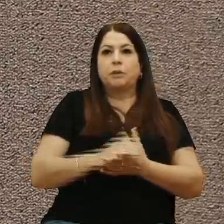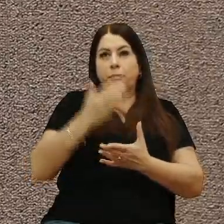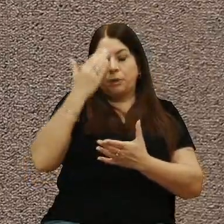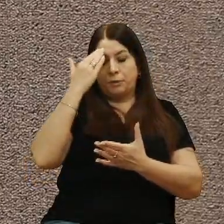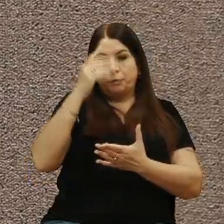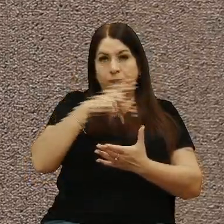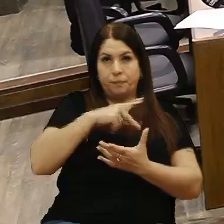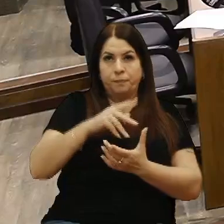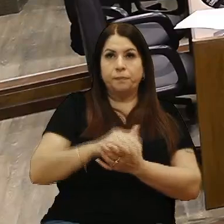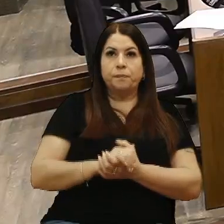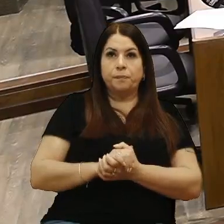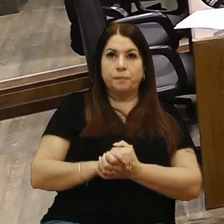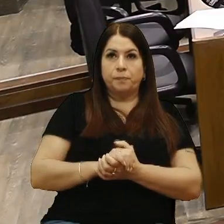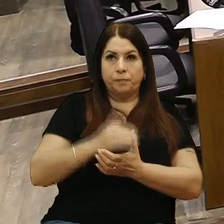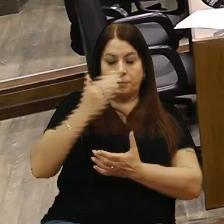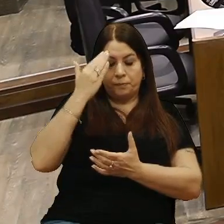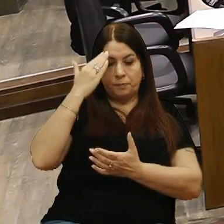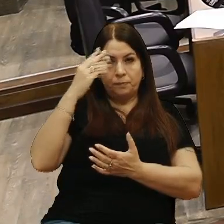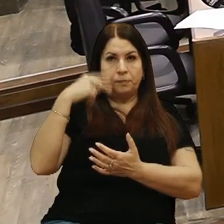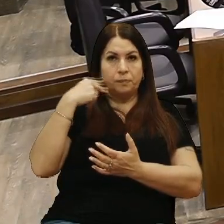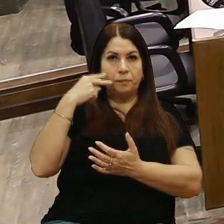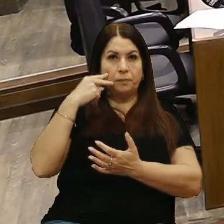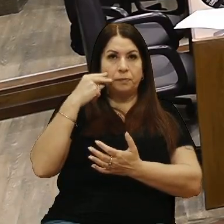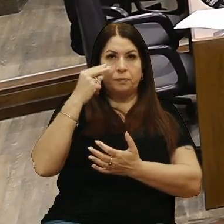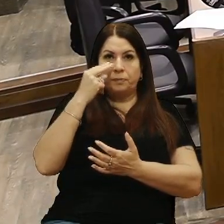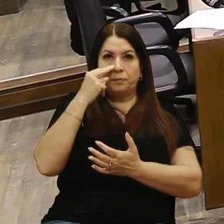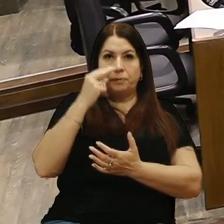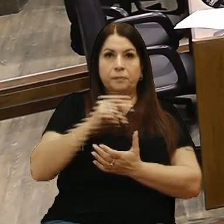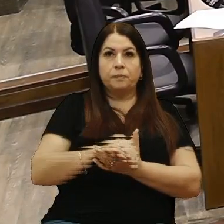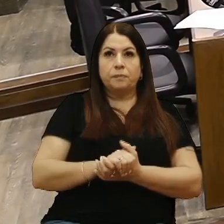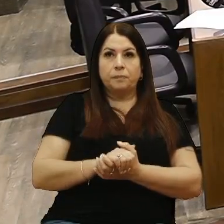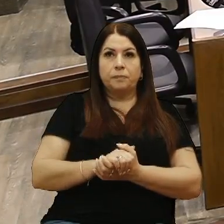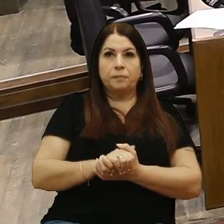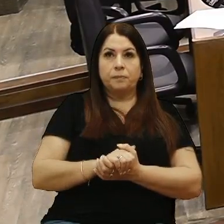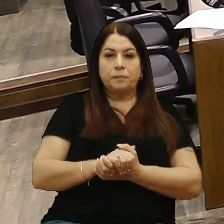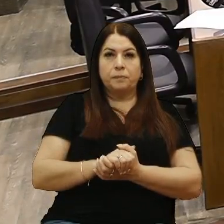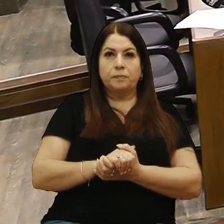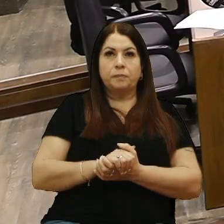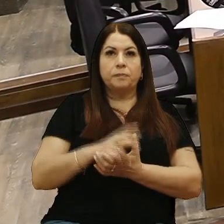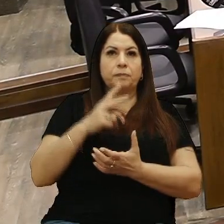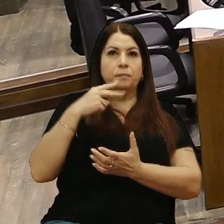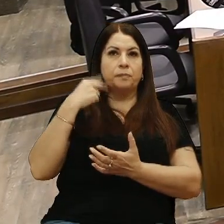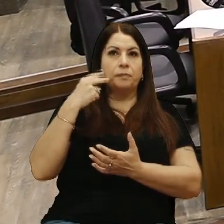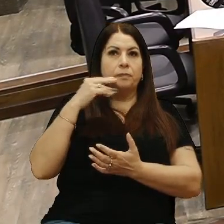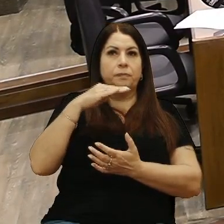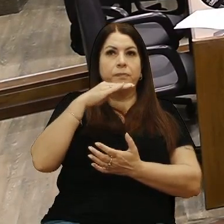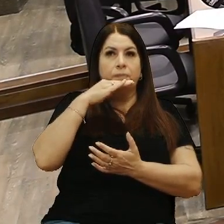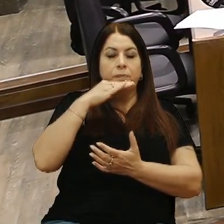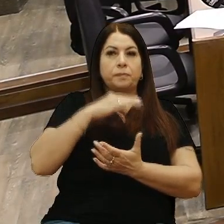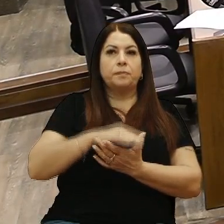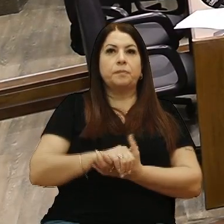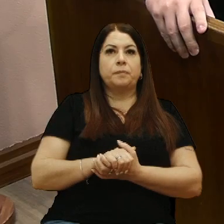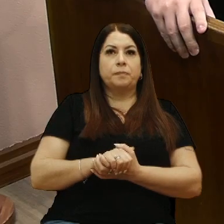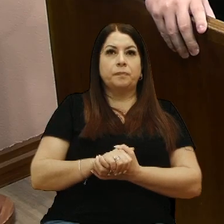senhor presidente. Obrigado, vereador Sandro Fantinel. Com a palavra, vereador Bortola.